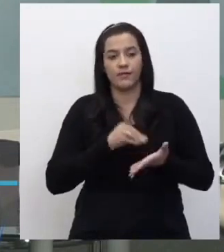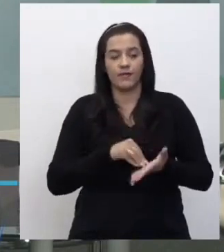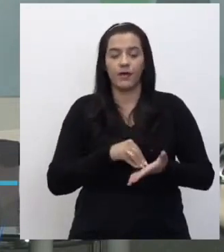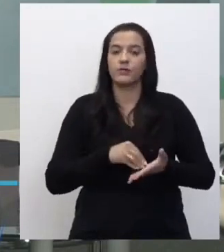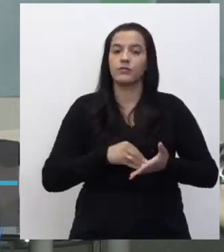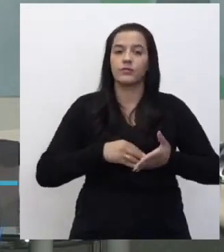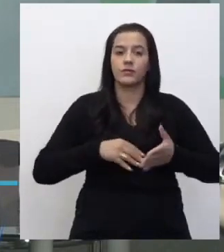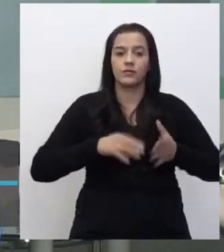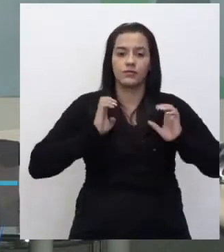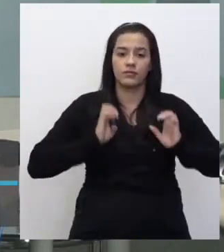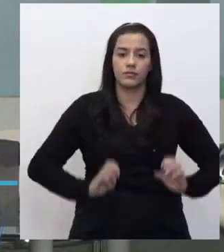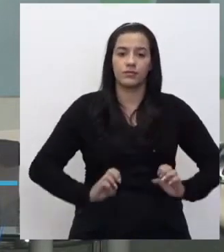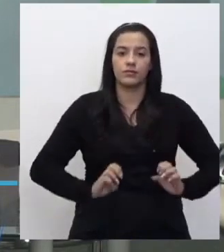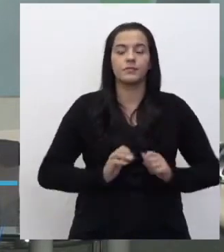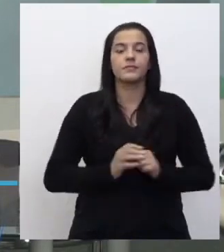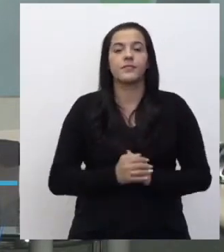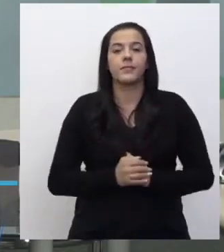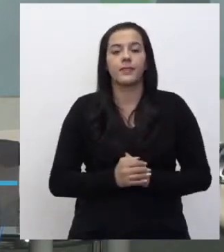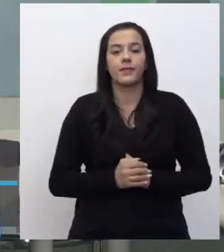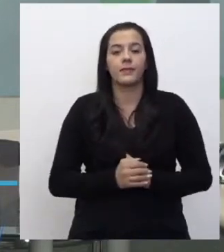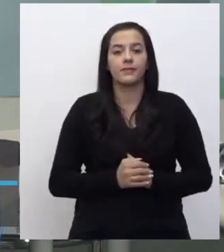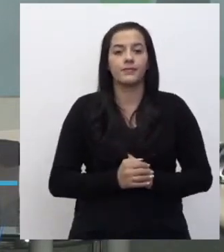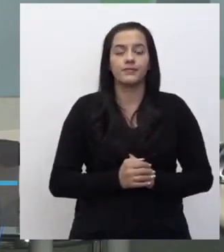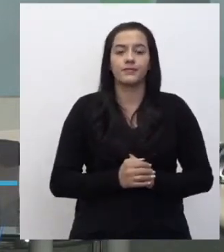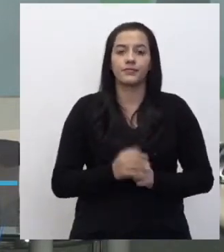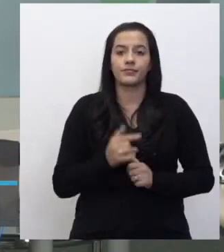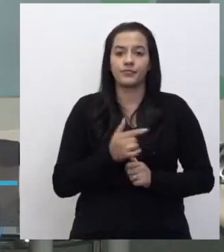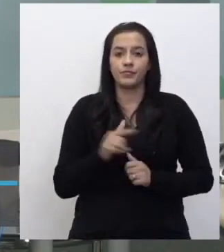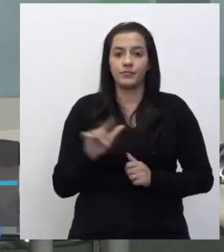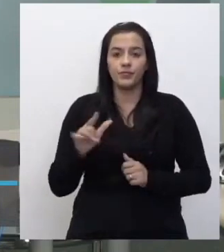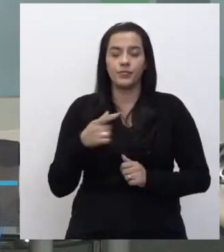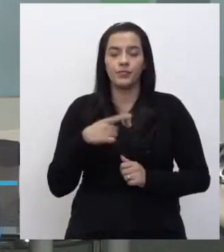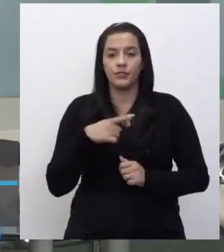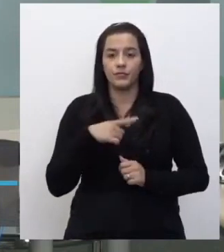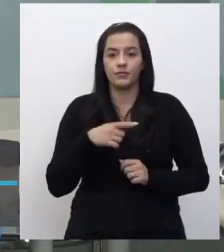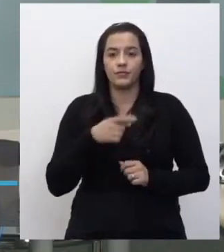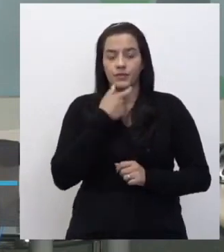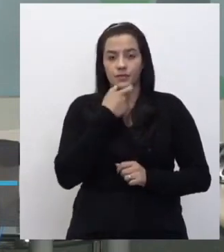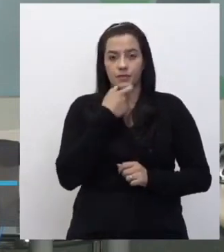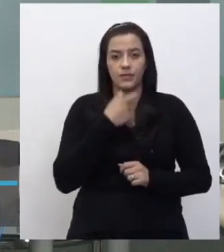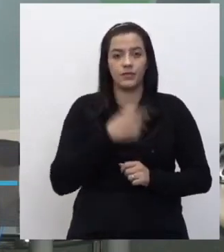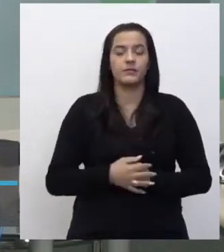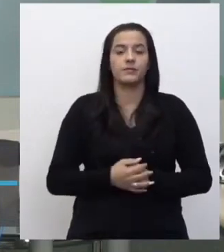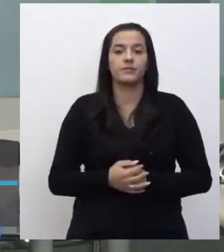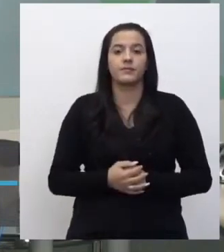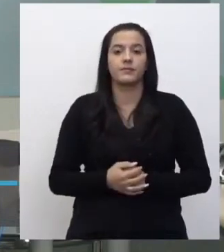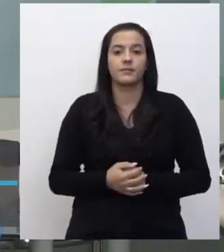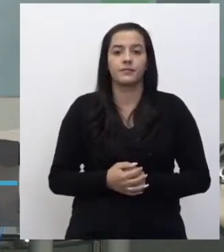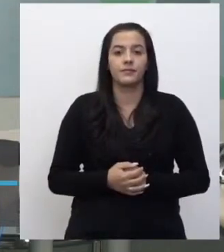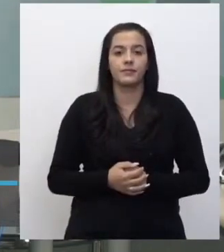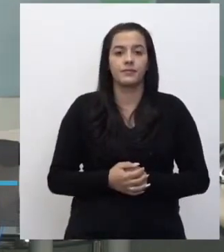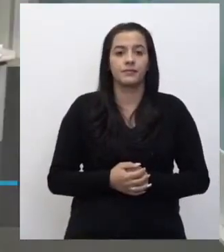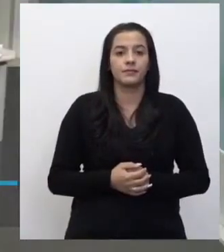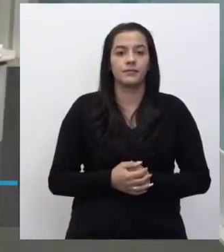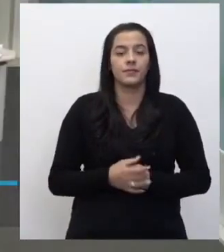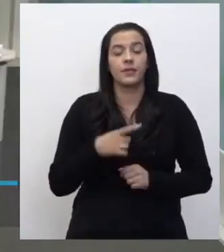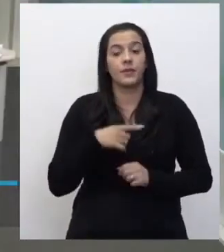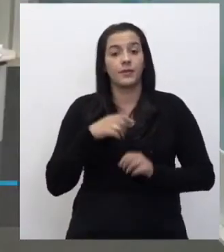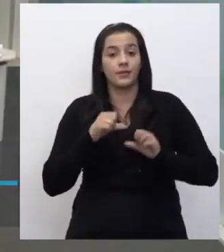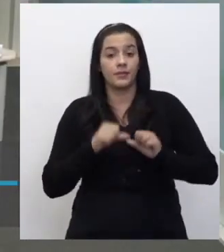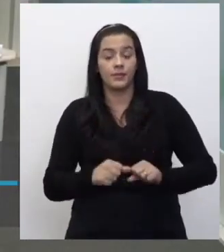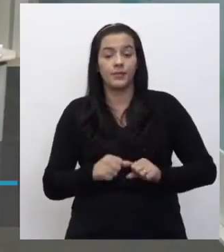compromisso ético. O Fábio respondeu, it may cause anxiety, insomnia, addiction, if it's used inappropriately. Pode causar